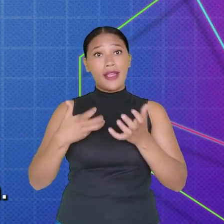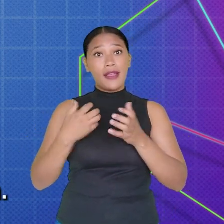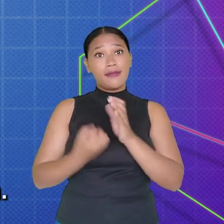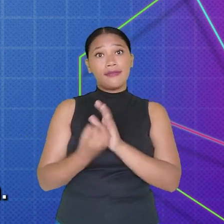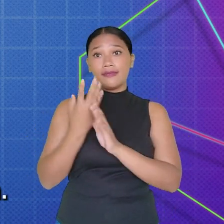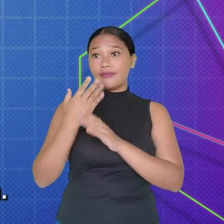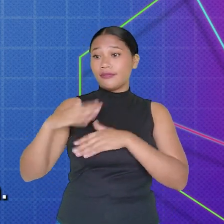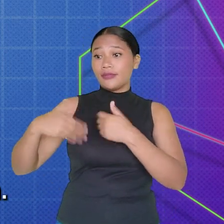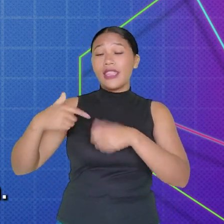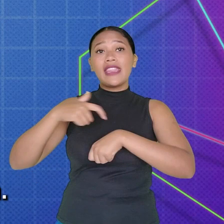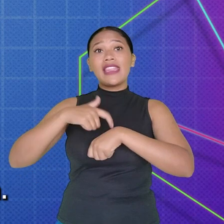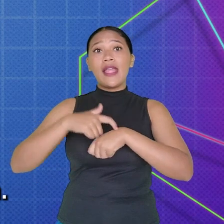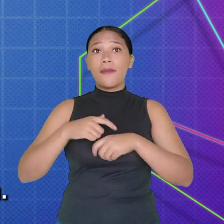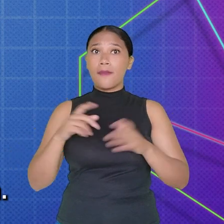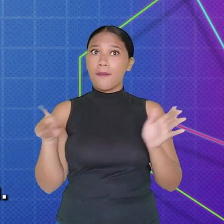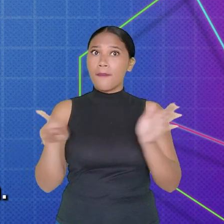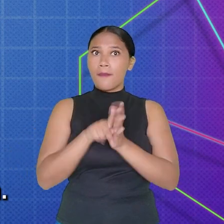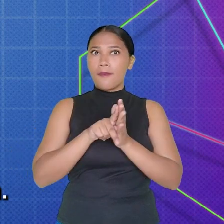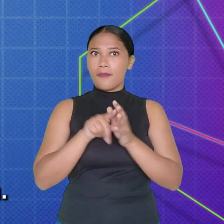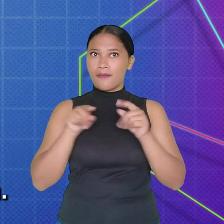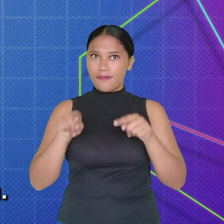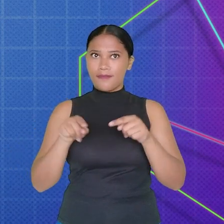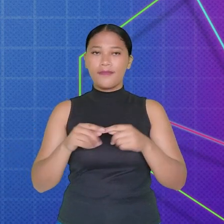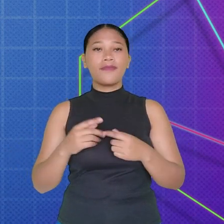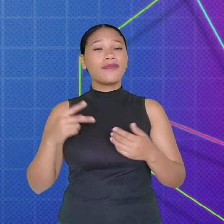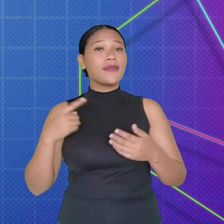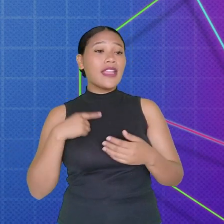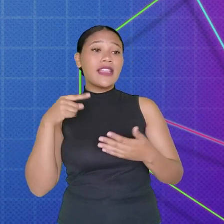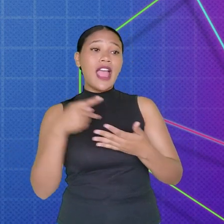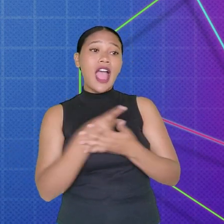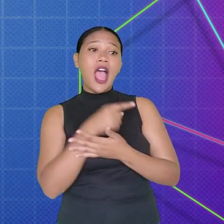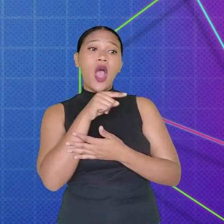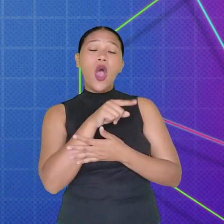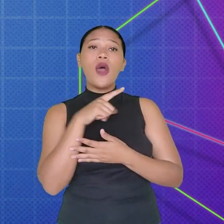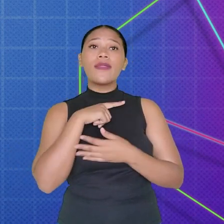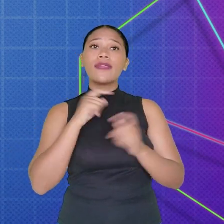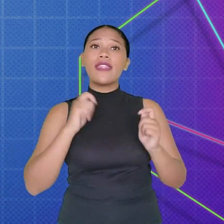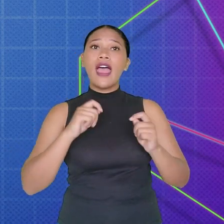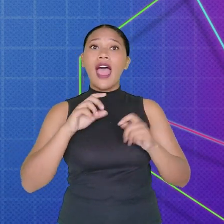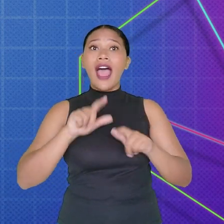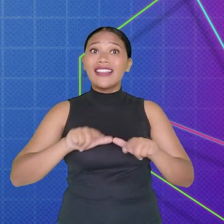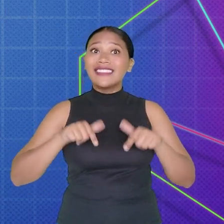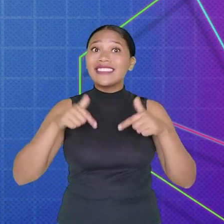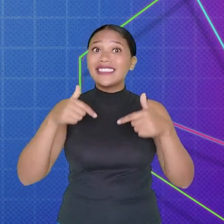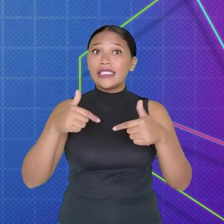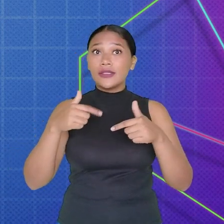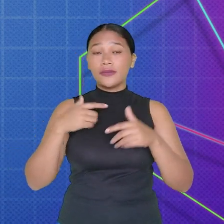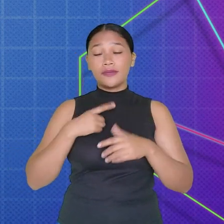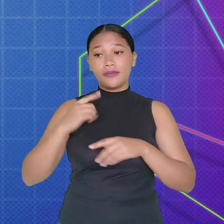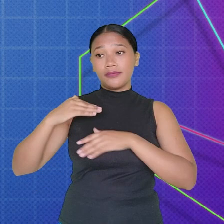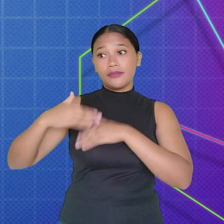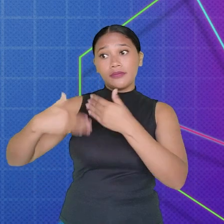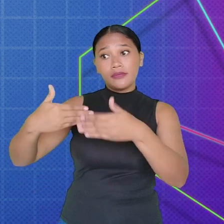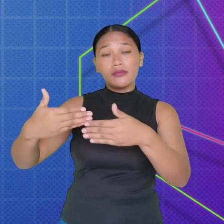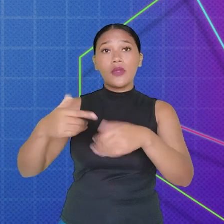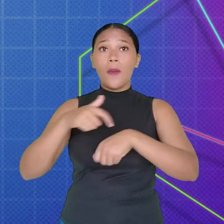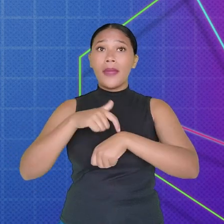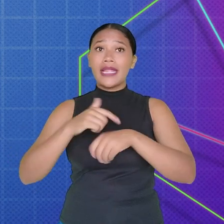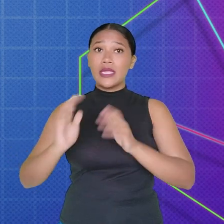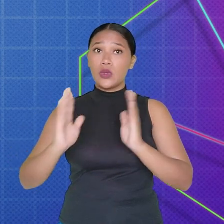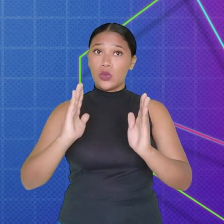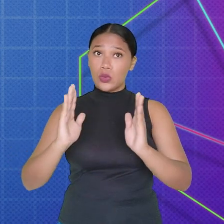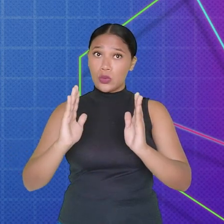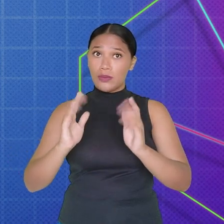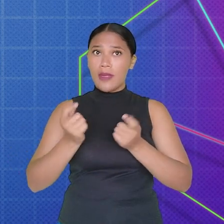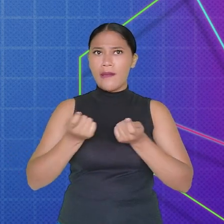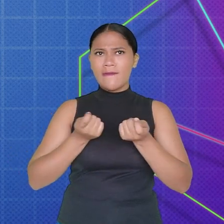criar jogos com uma progressão de tempo personalizada. Esses eventos permitem definir ações que serão acionadas após um determinado período